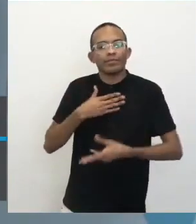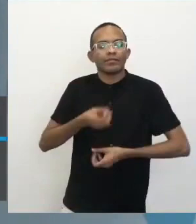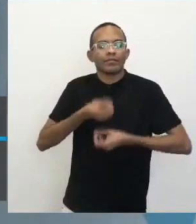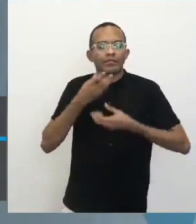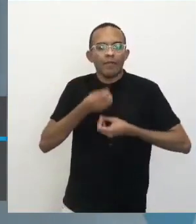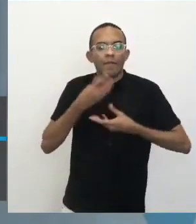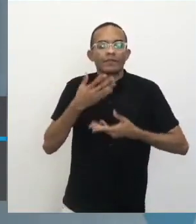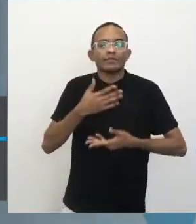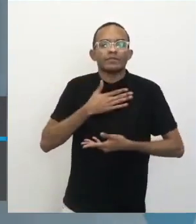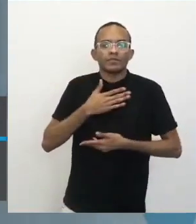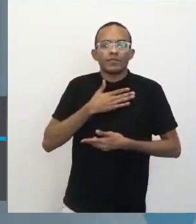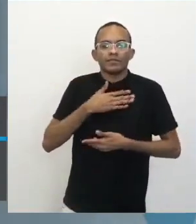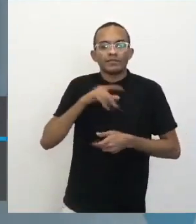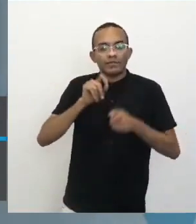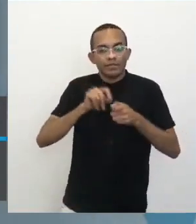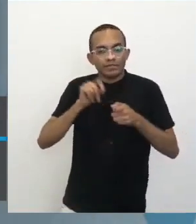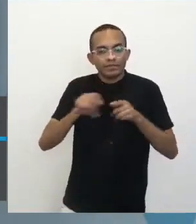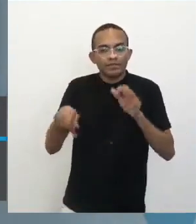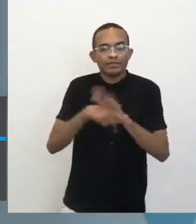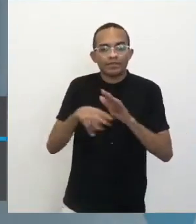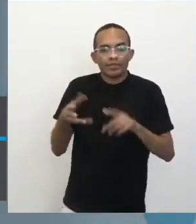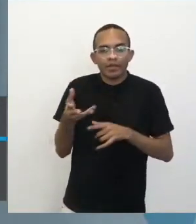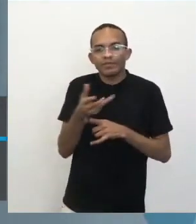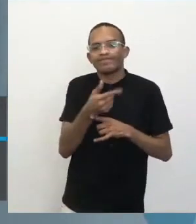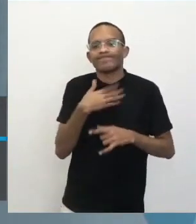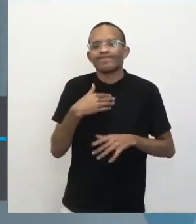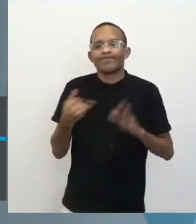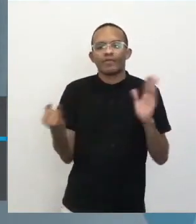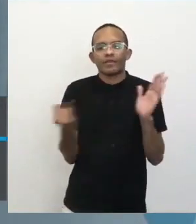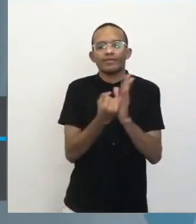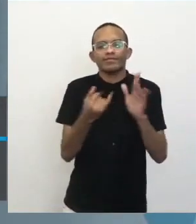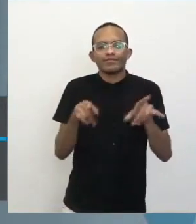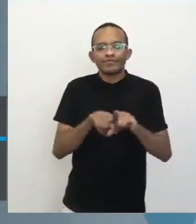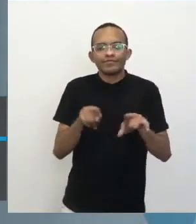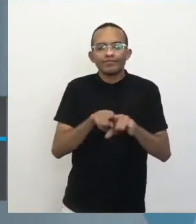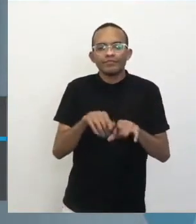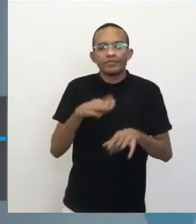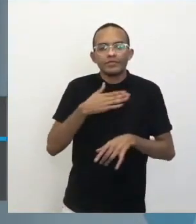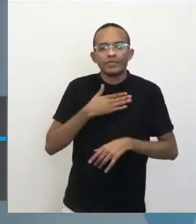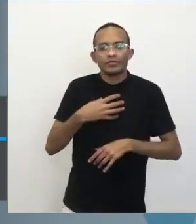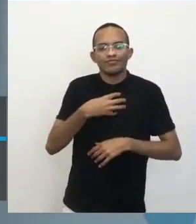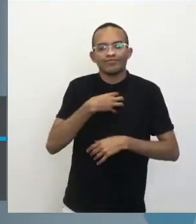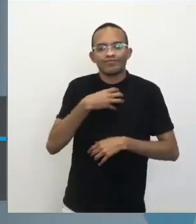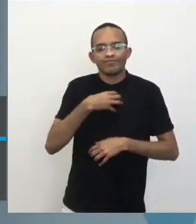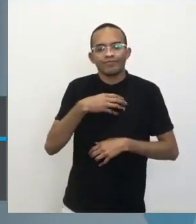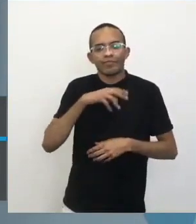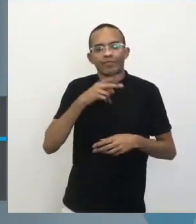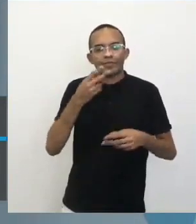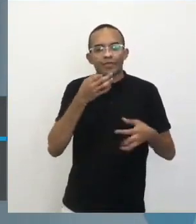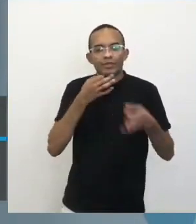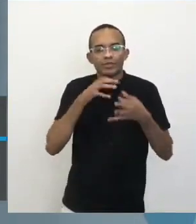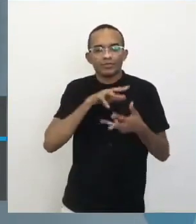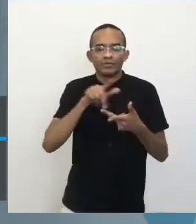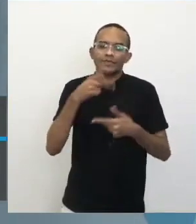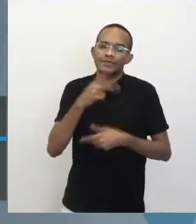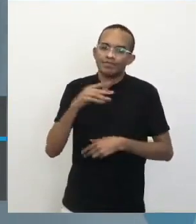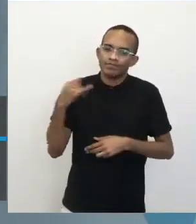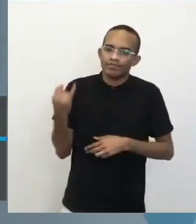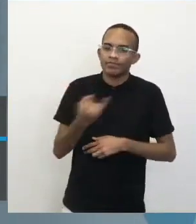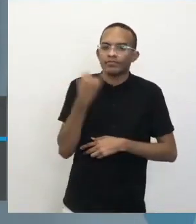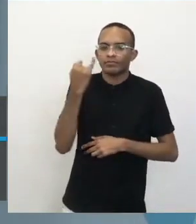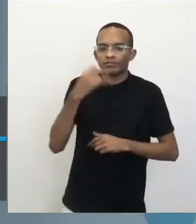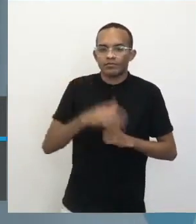poética, dentro do meu fazer artístico, a minha identidade ou a minha maneira, a minha visão de mundo. Isso é muito importante,